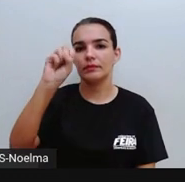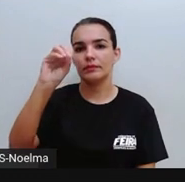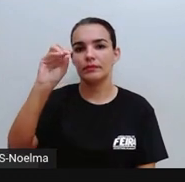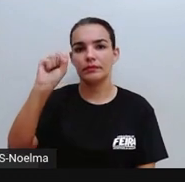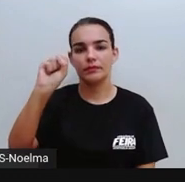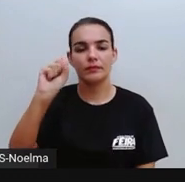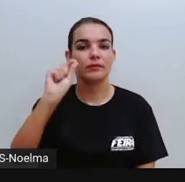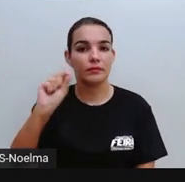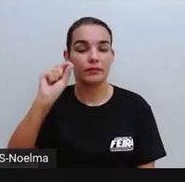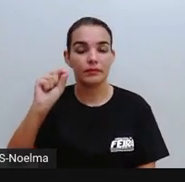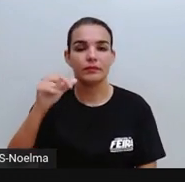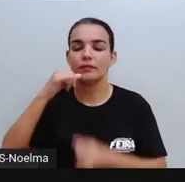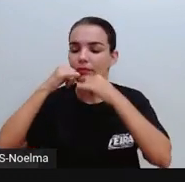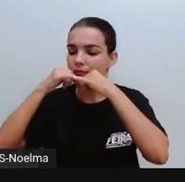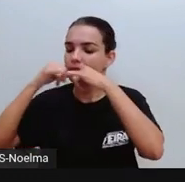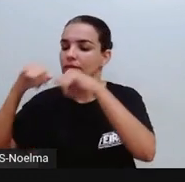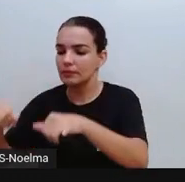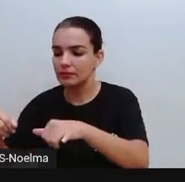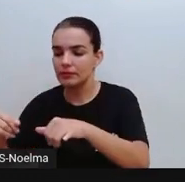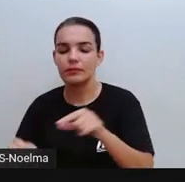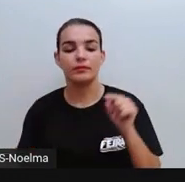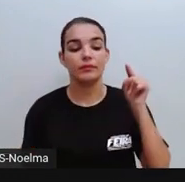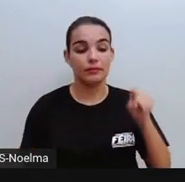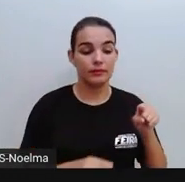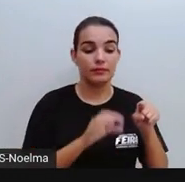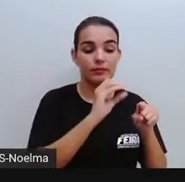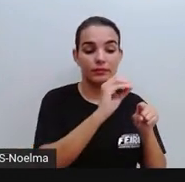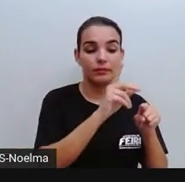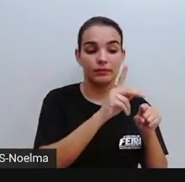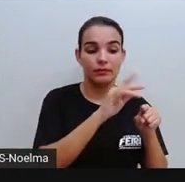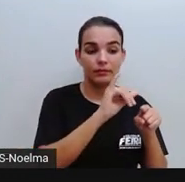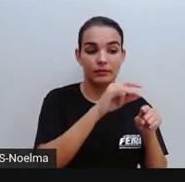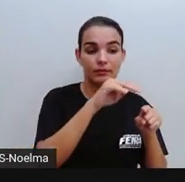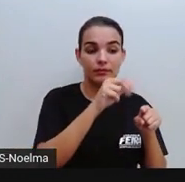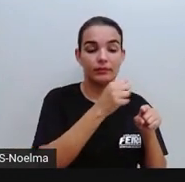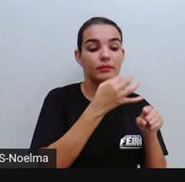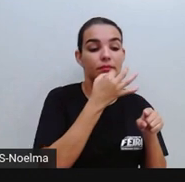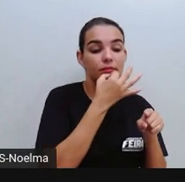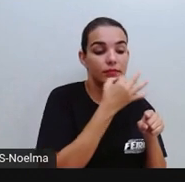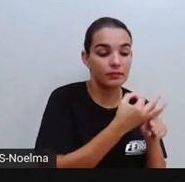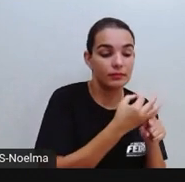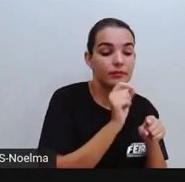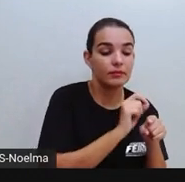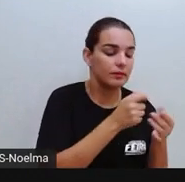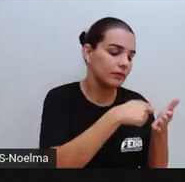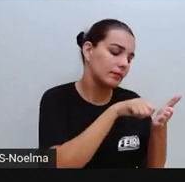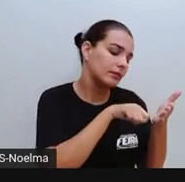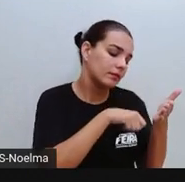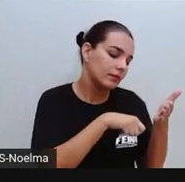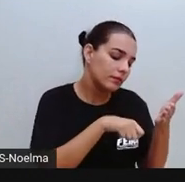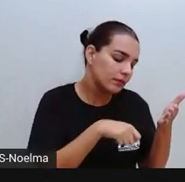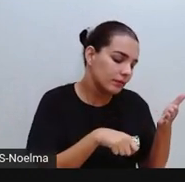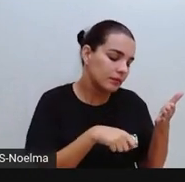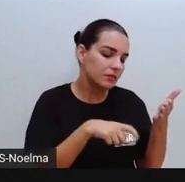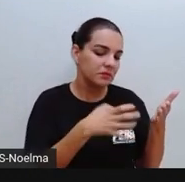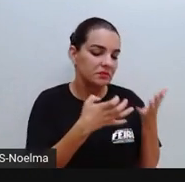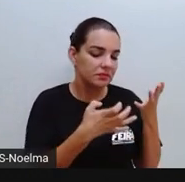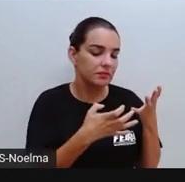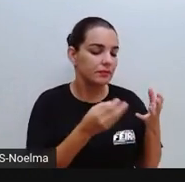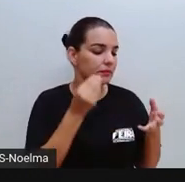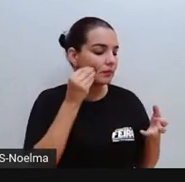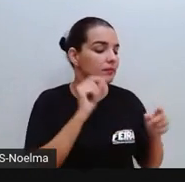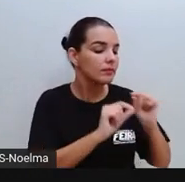opinativo é quando é a pessoa que tá ali lindo né escrevendo ela tenta